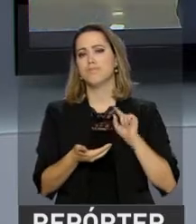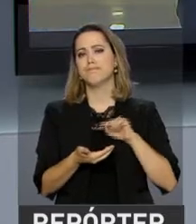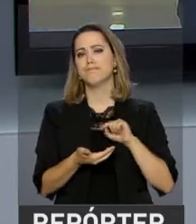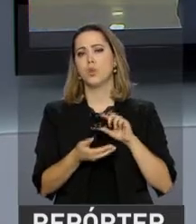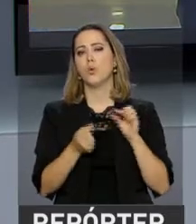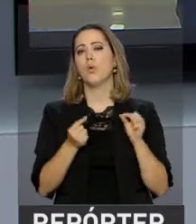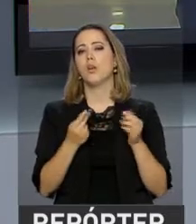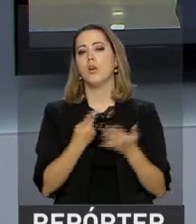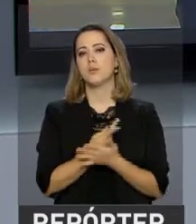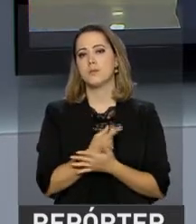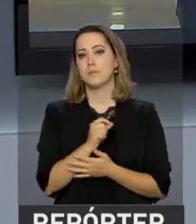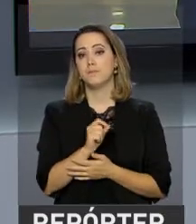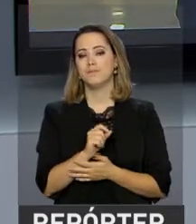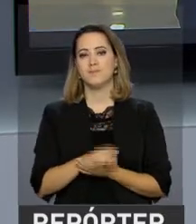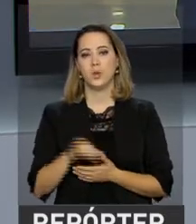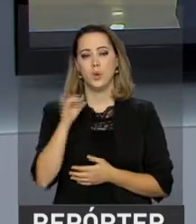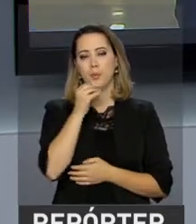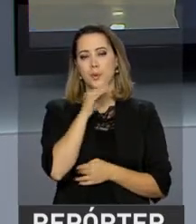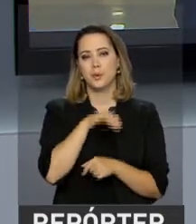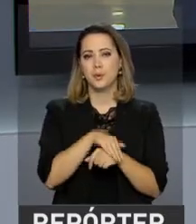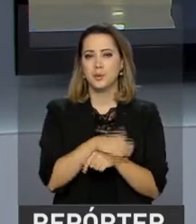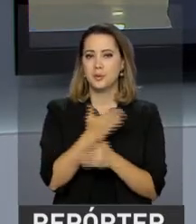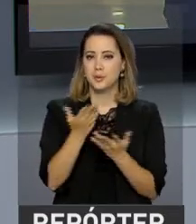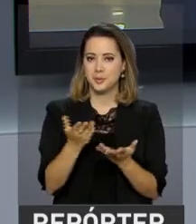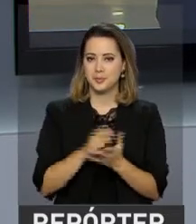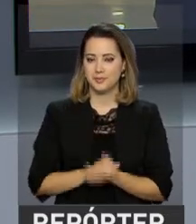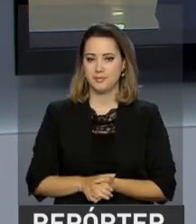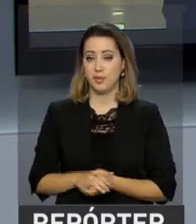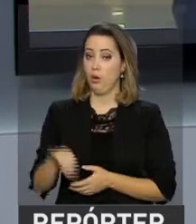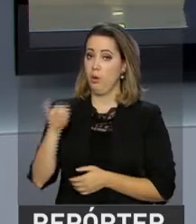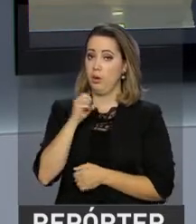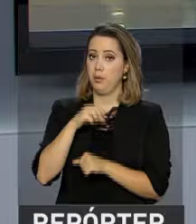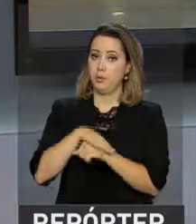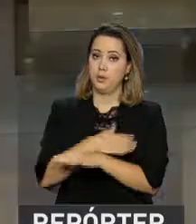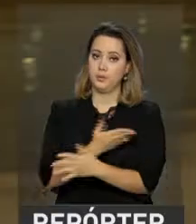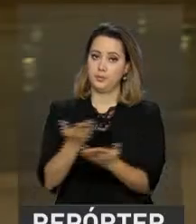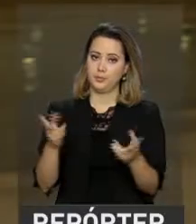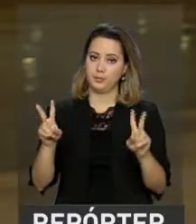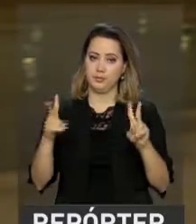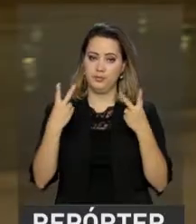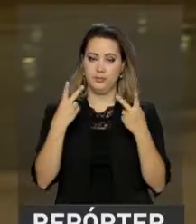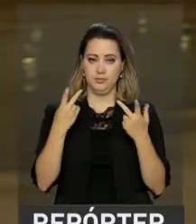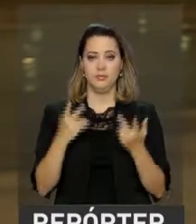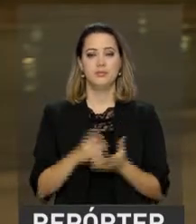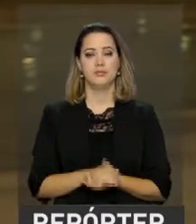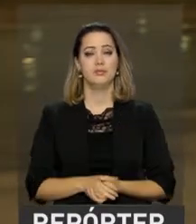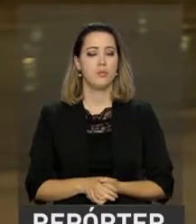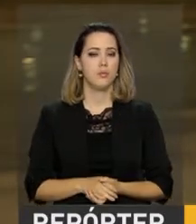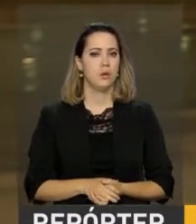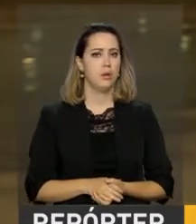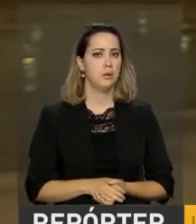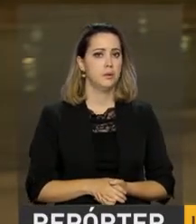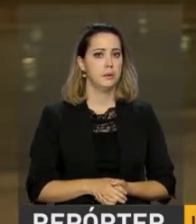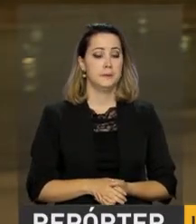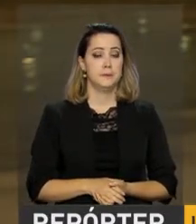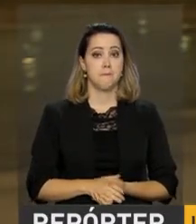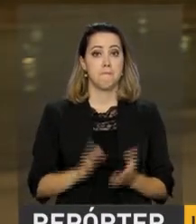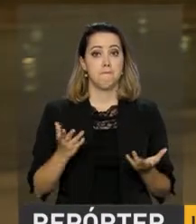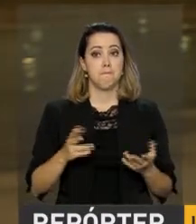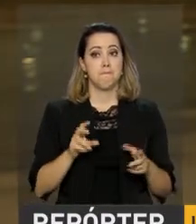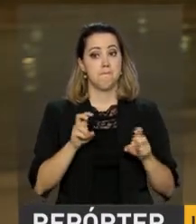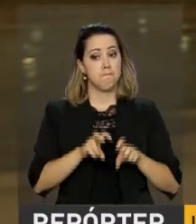foi na boa noite pra você à la roberto boa noite boa noite também a todos que nos acompanham o plenário da câmara dos deputados